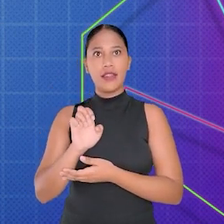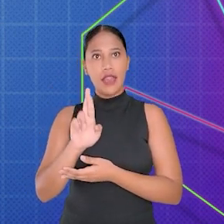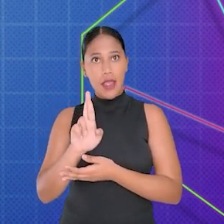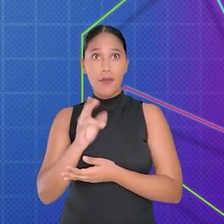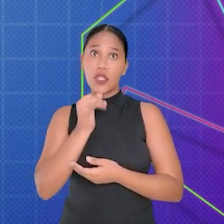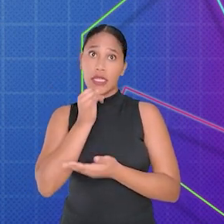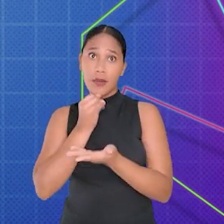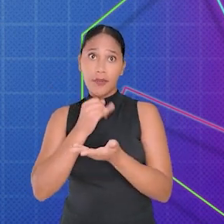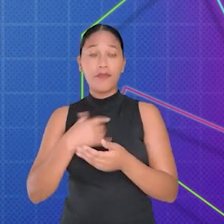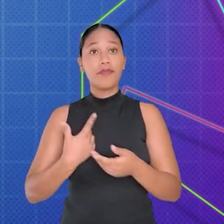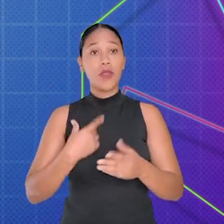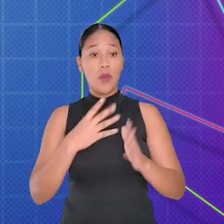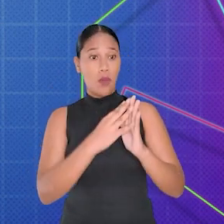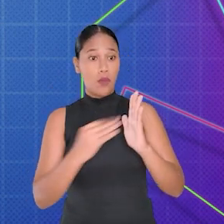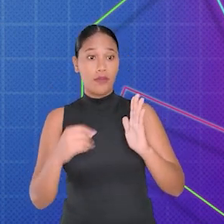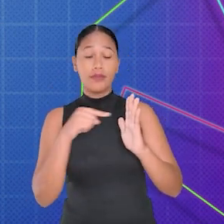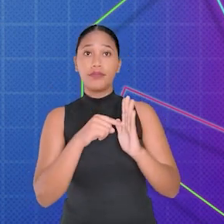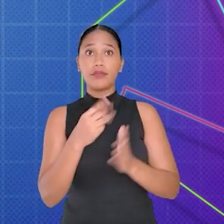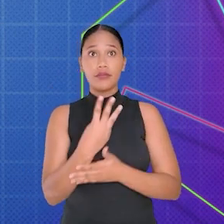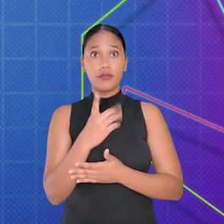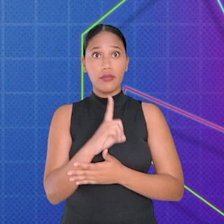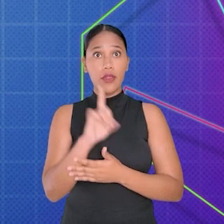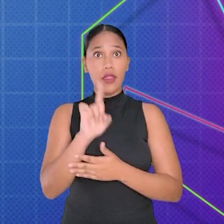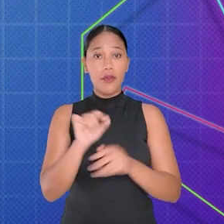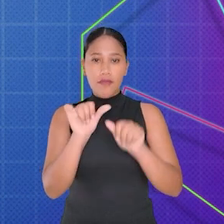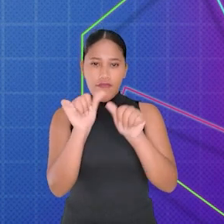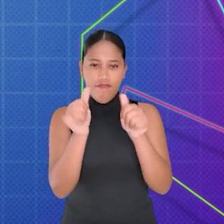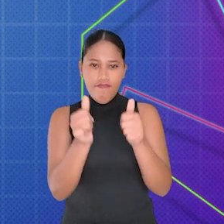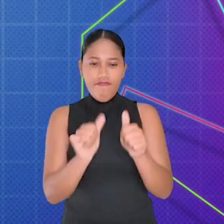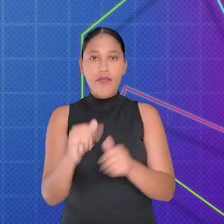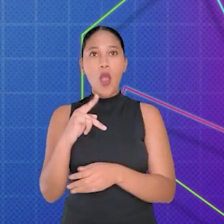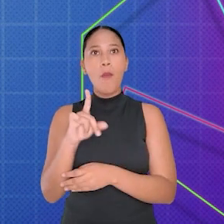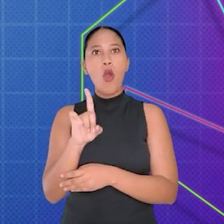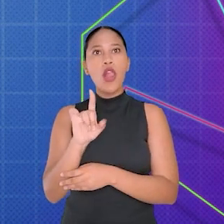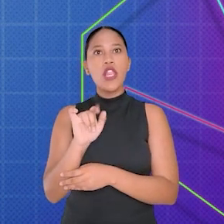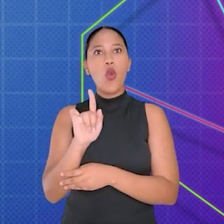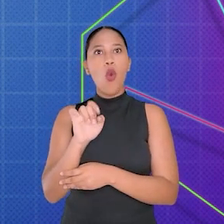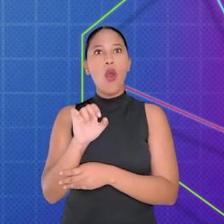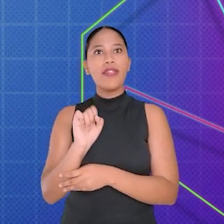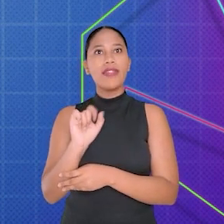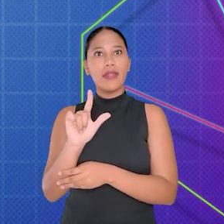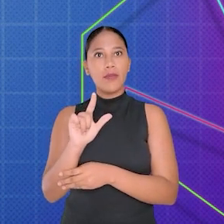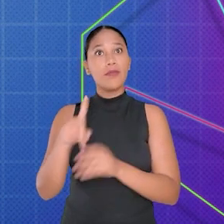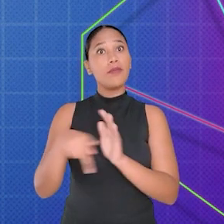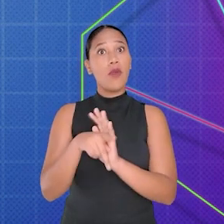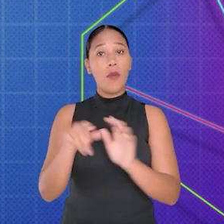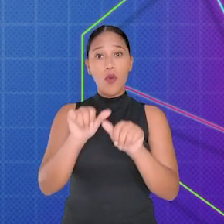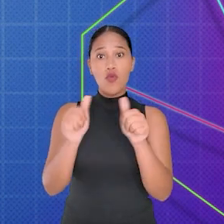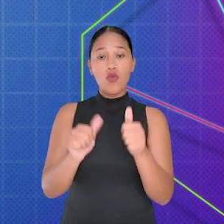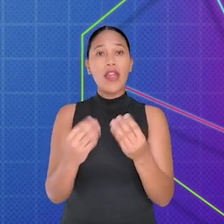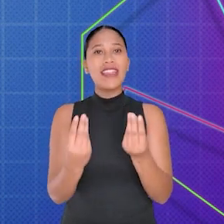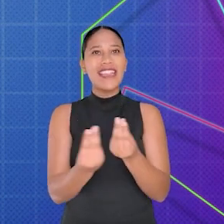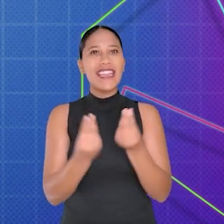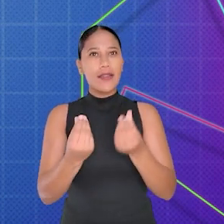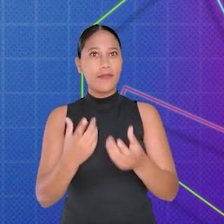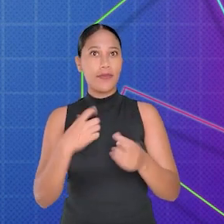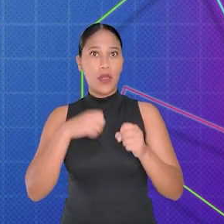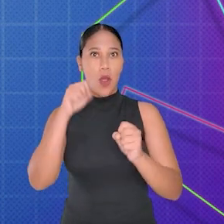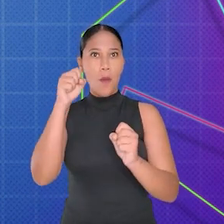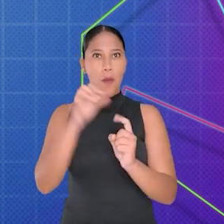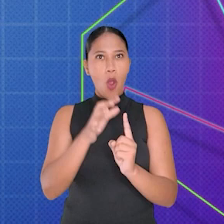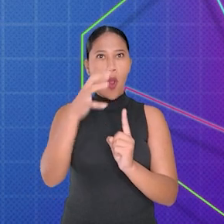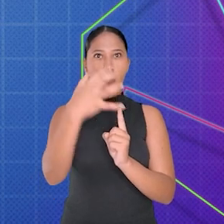ou Maya. Esses modelos 3D são compostos por uma malha poligonal que forma a geometria do objeto, que é texturizada